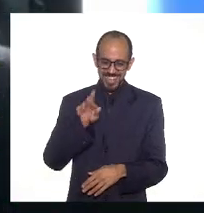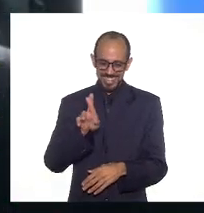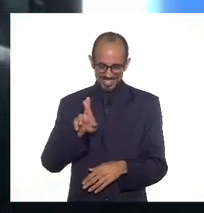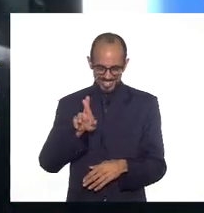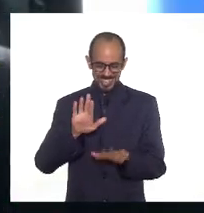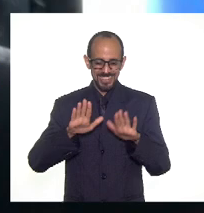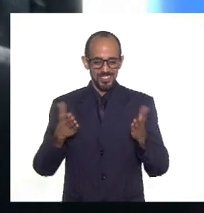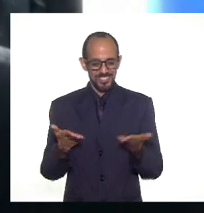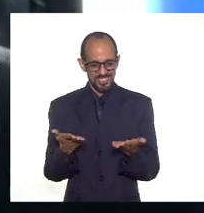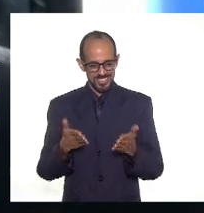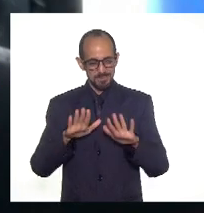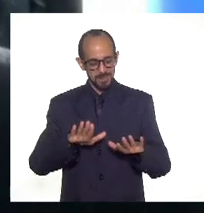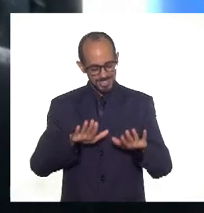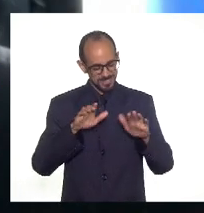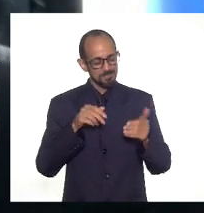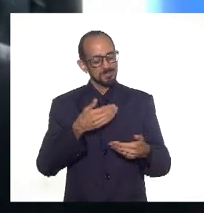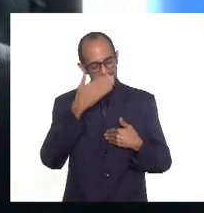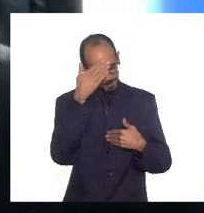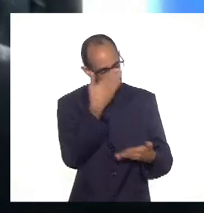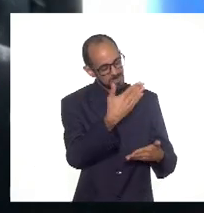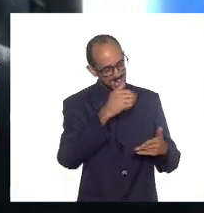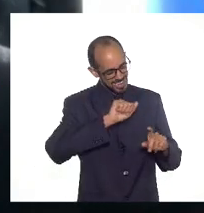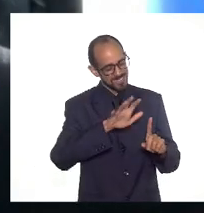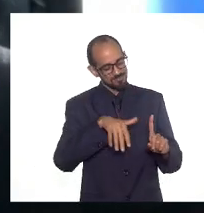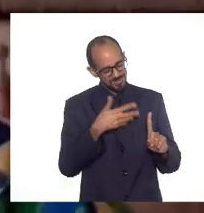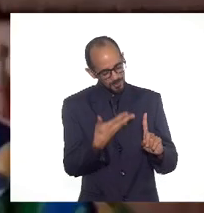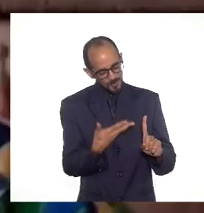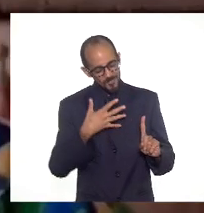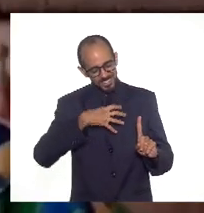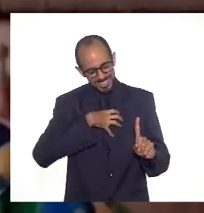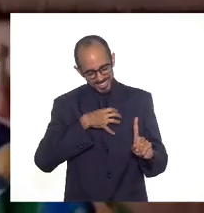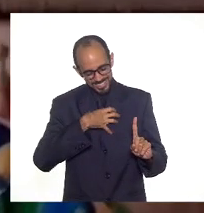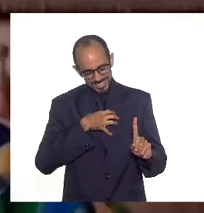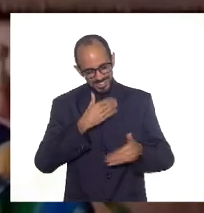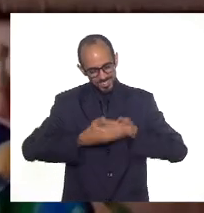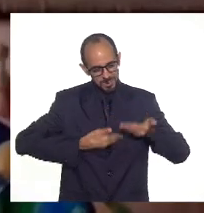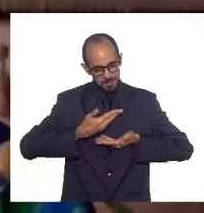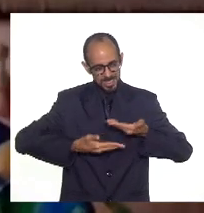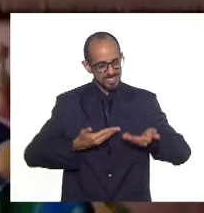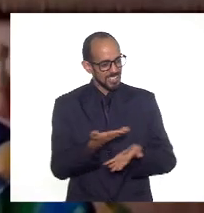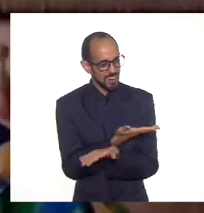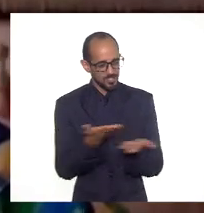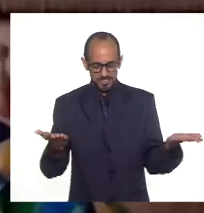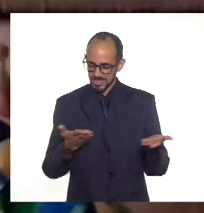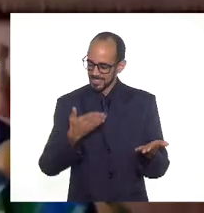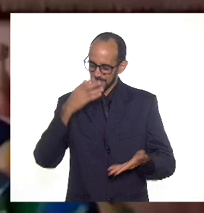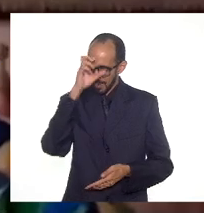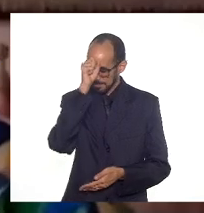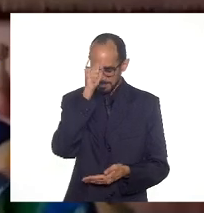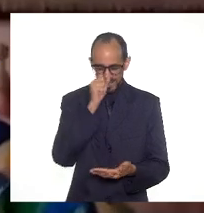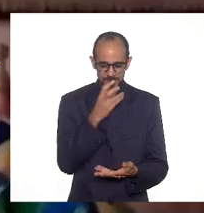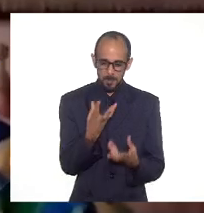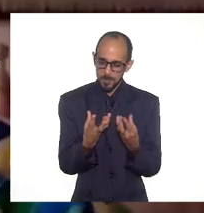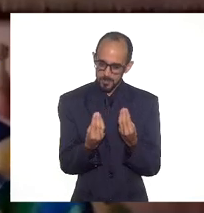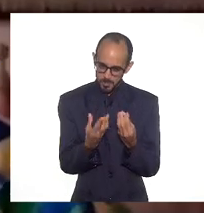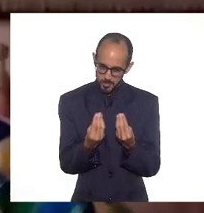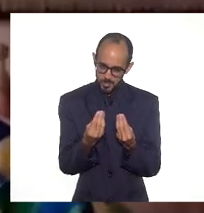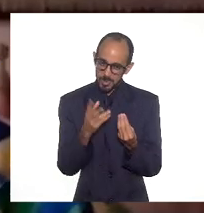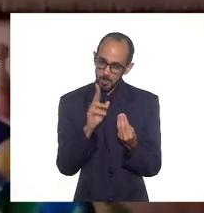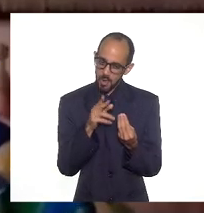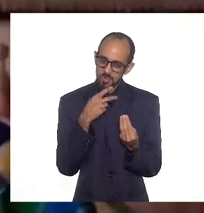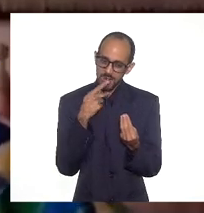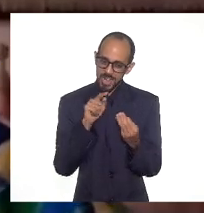mas... muito obrigada, viu? Uma honra poder compartilhar com vocês. Eu aprendo muito, como eu disse no grupo, até com